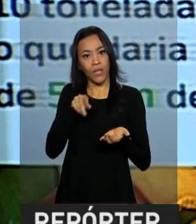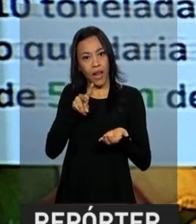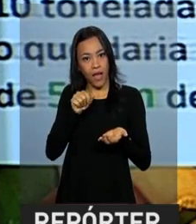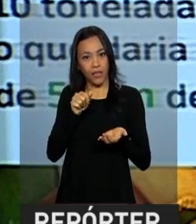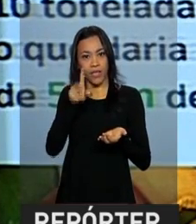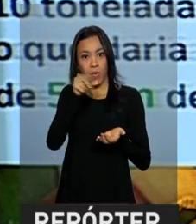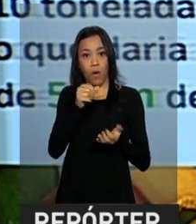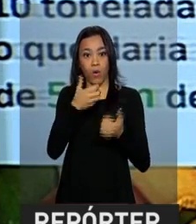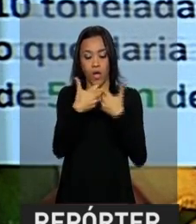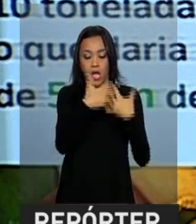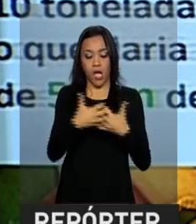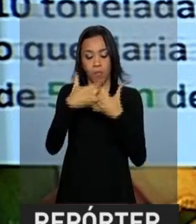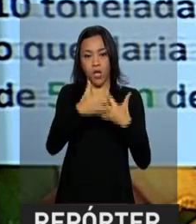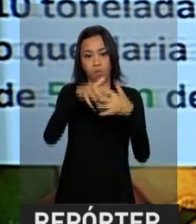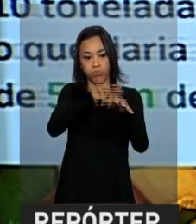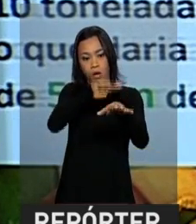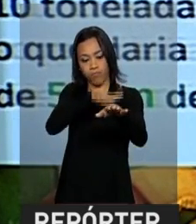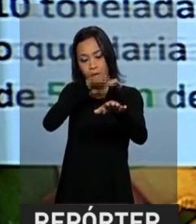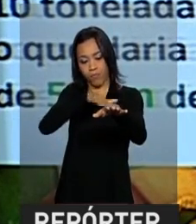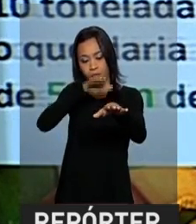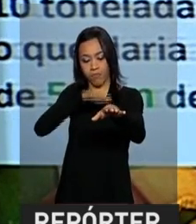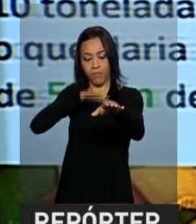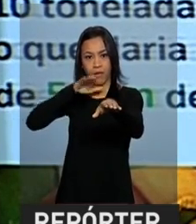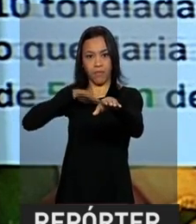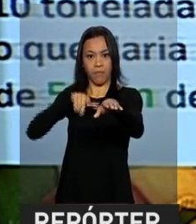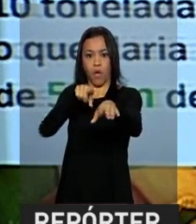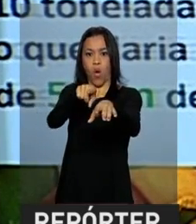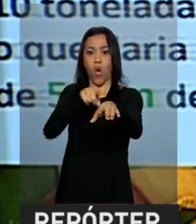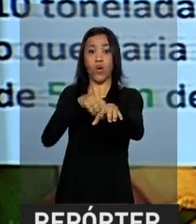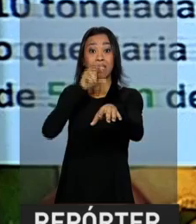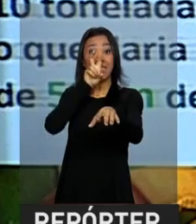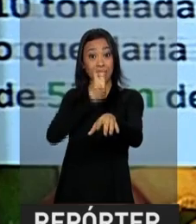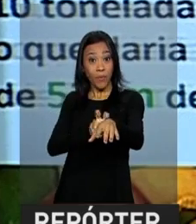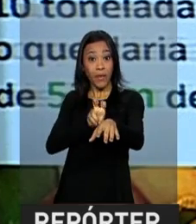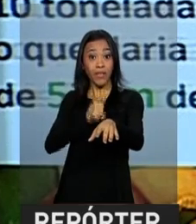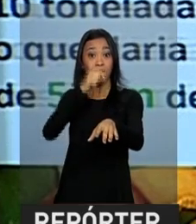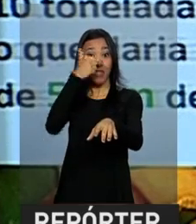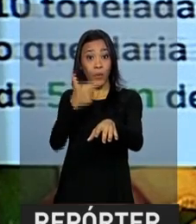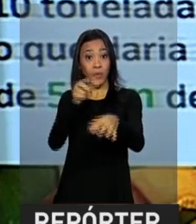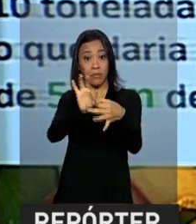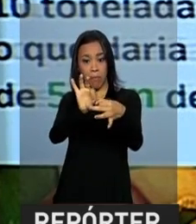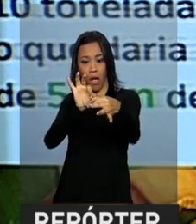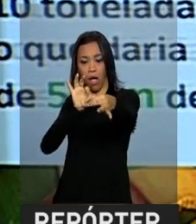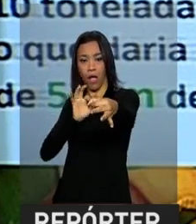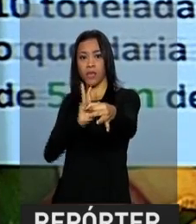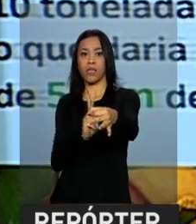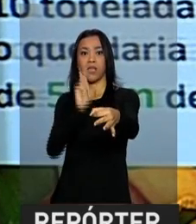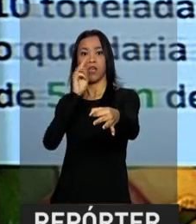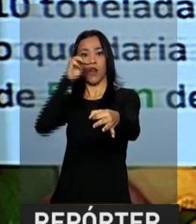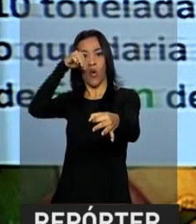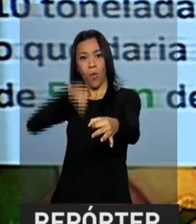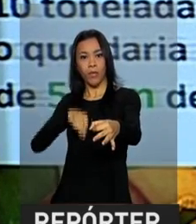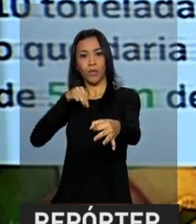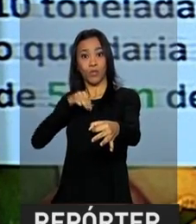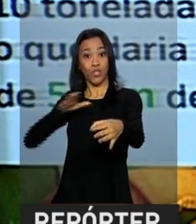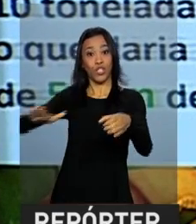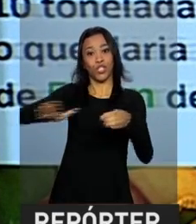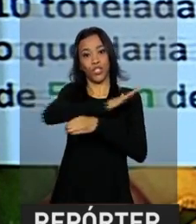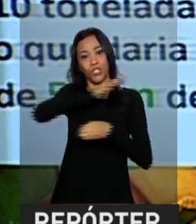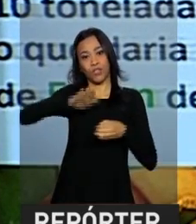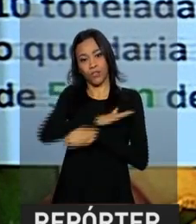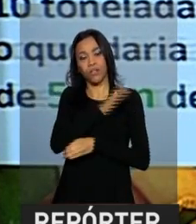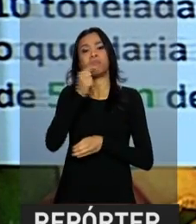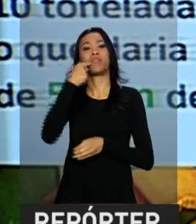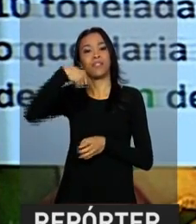atrás do outro dariam 52 km de caminhões cheios de sal então percebam